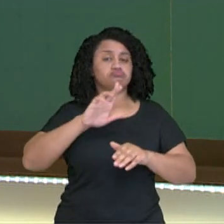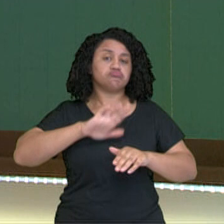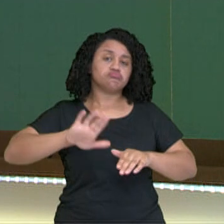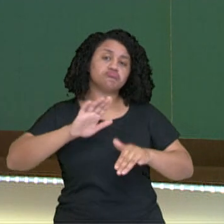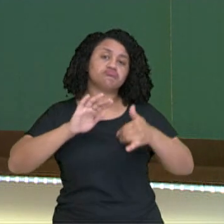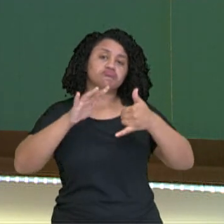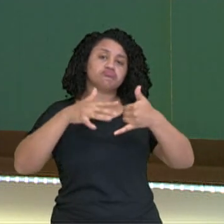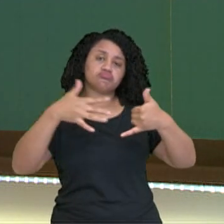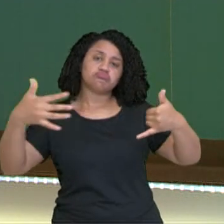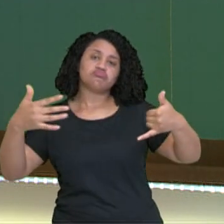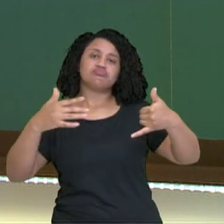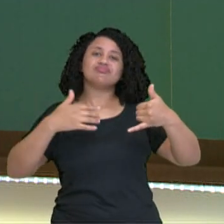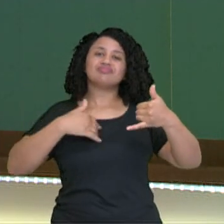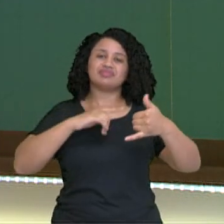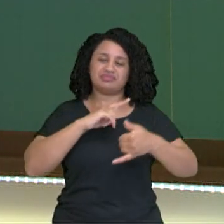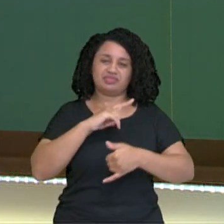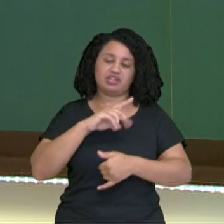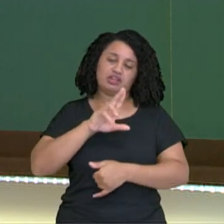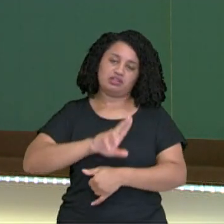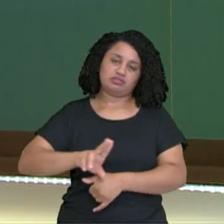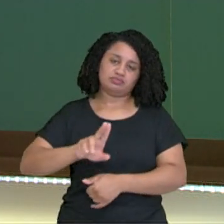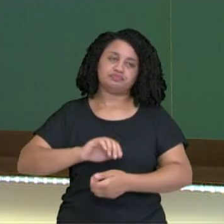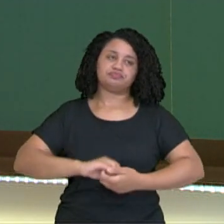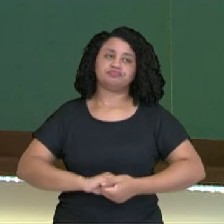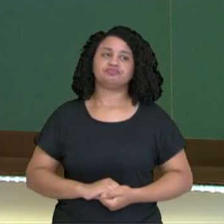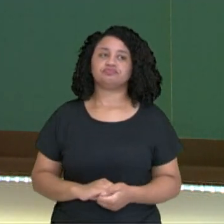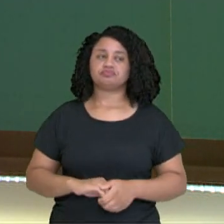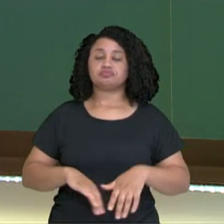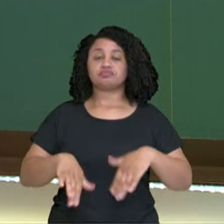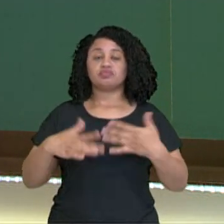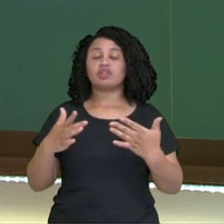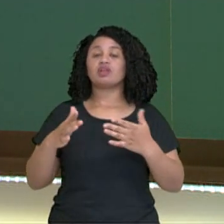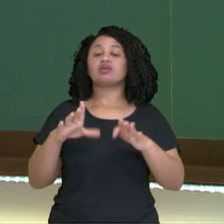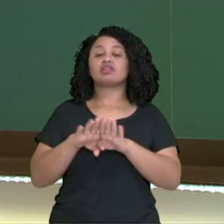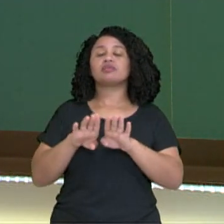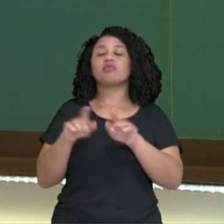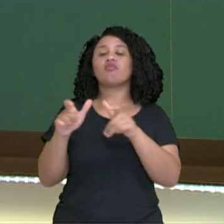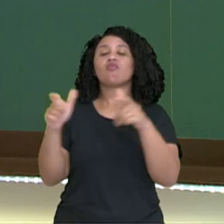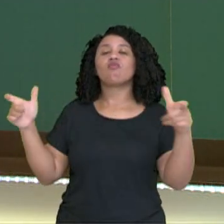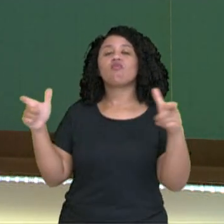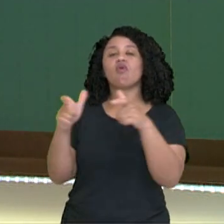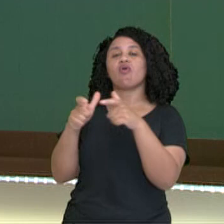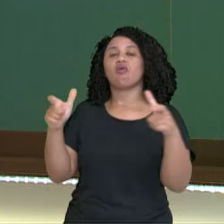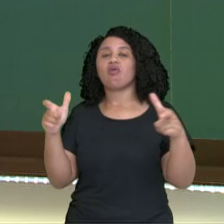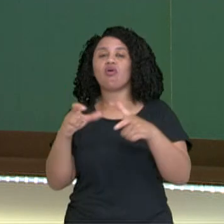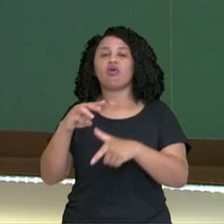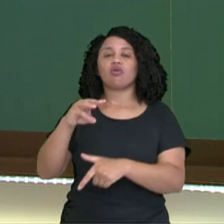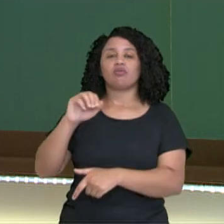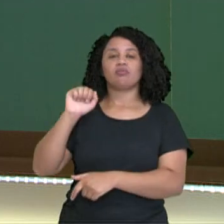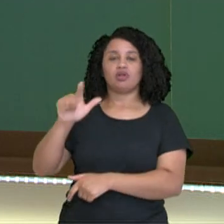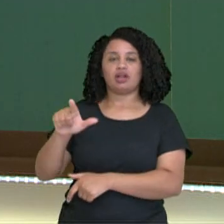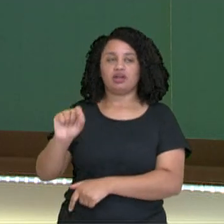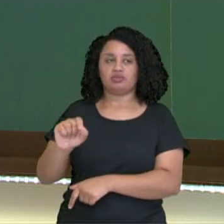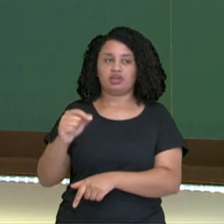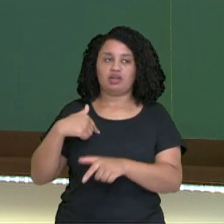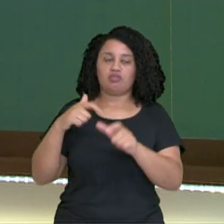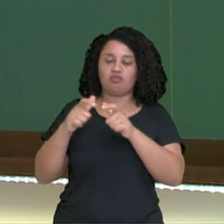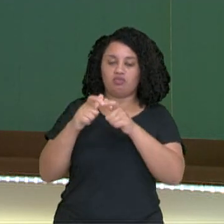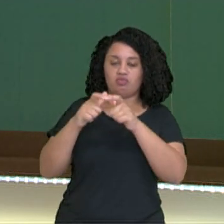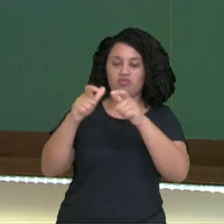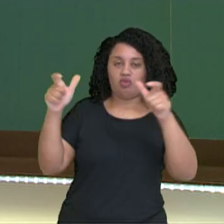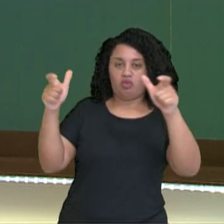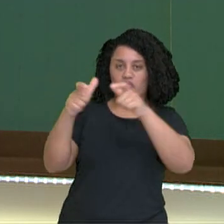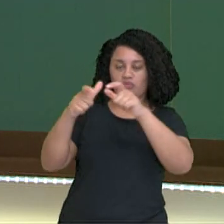Com relação ao volume molar. Vejam, volume molar é a razão entre o volume de um recipiente e o